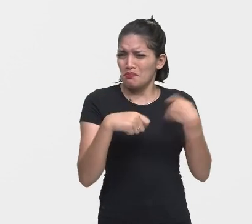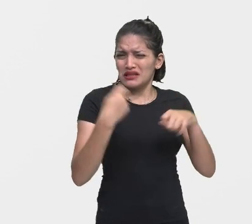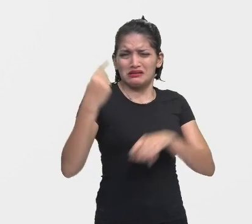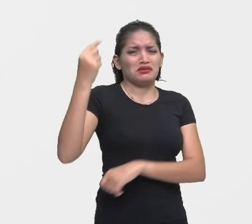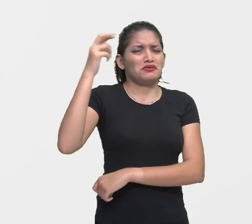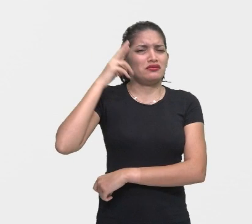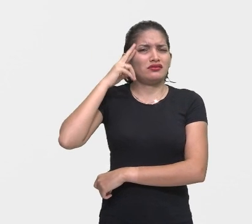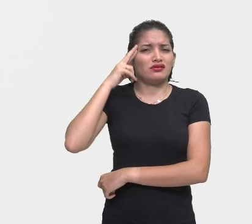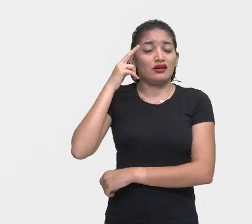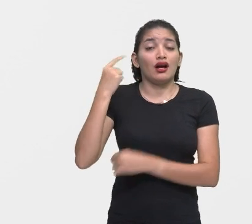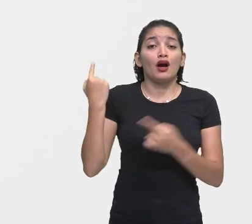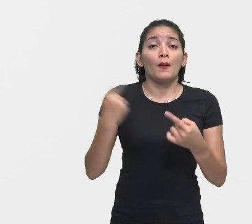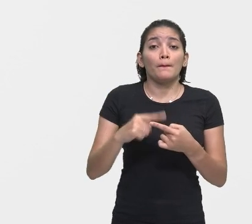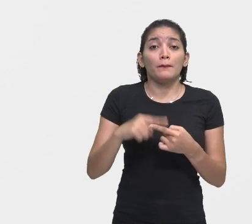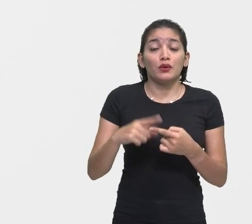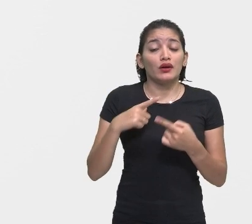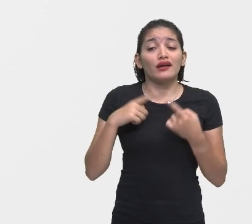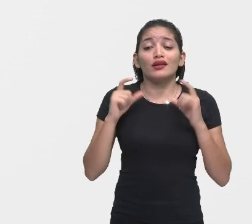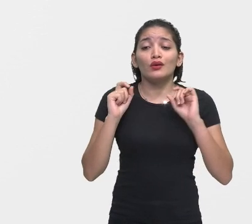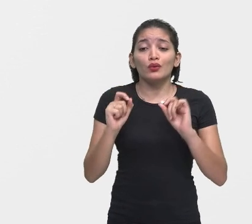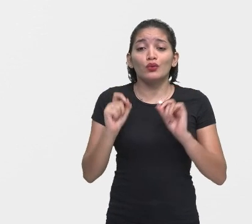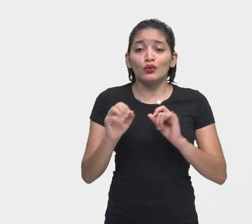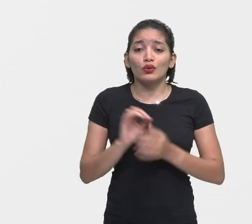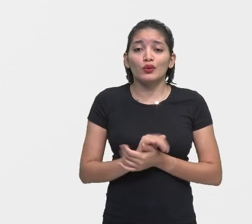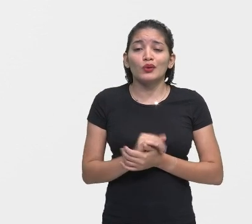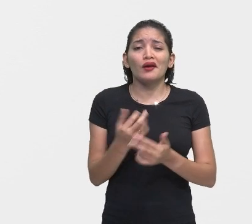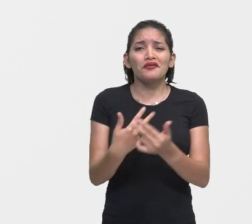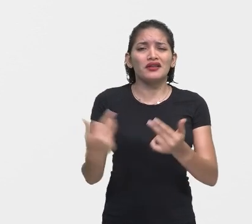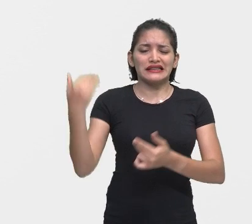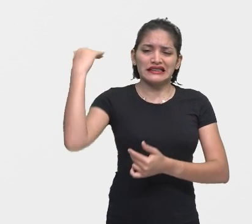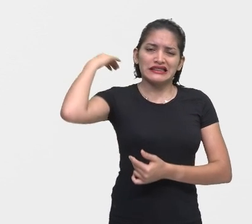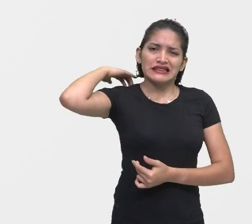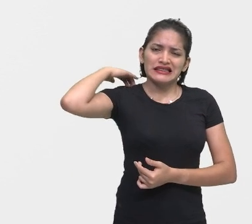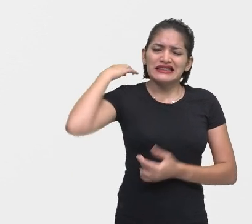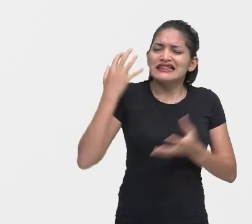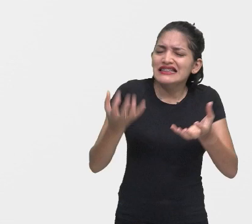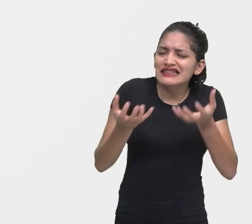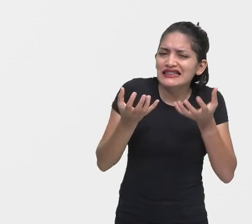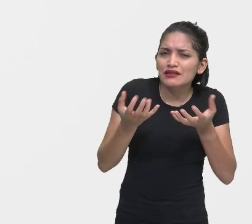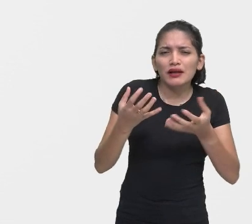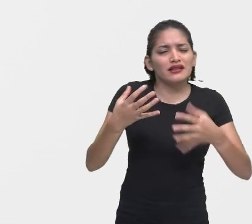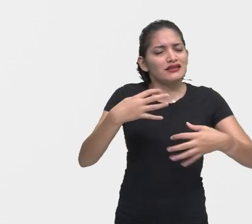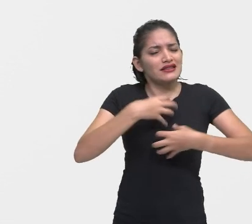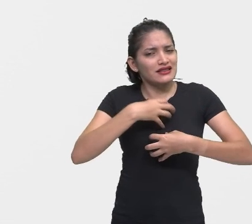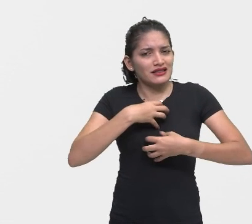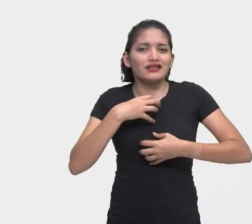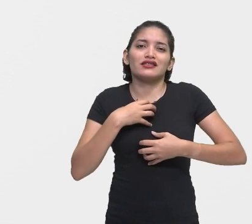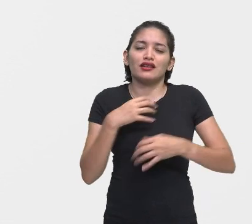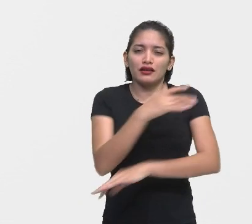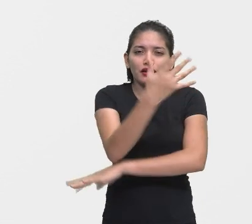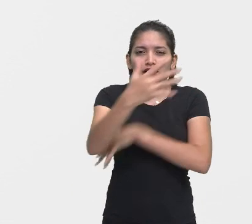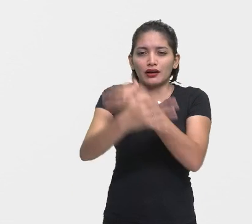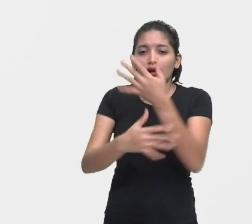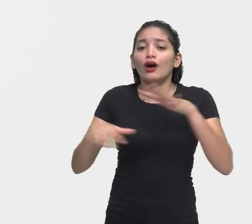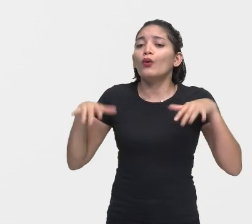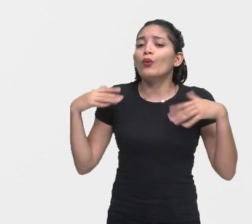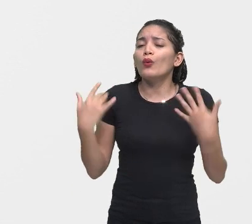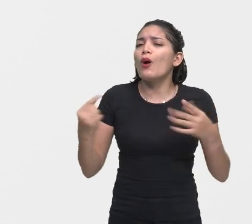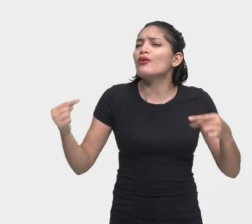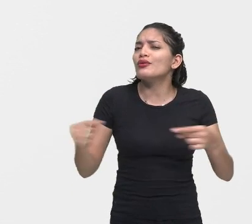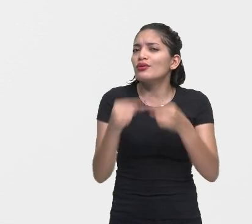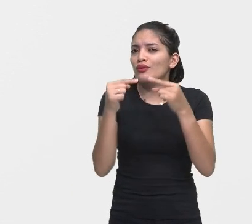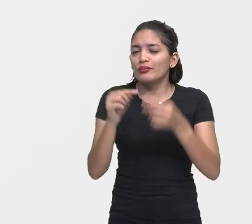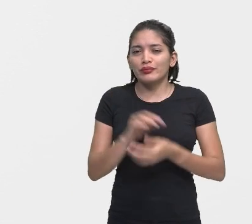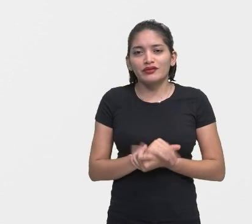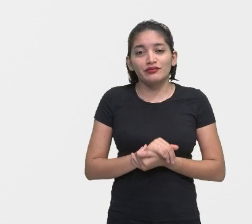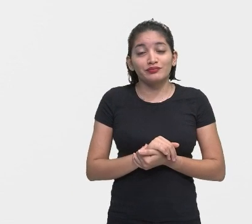raciocínio onde tenho espáduas, né? As costas para sentir a natureza. O heterônimo em questão é muito bem para